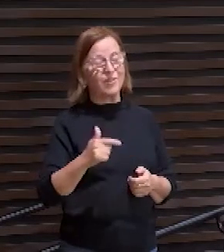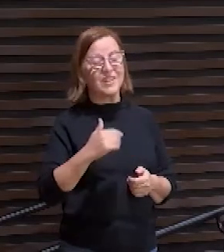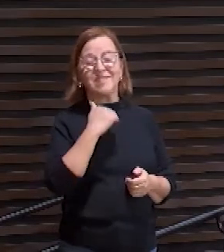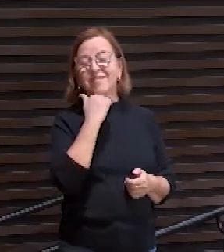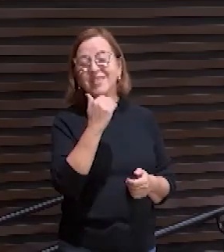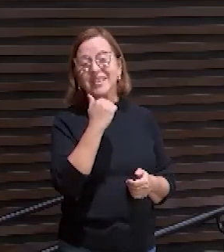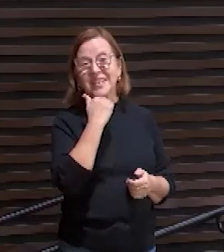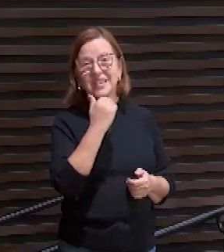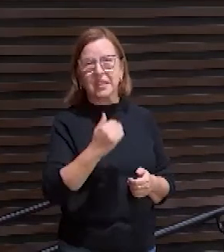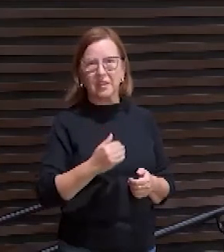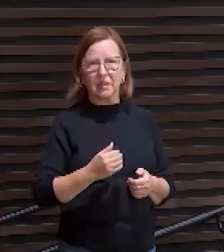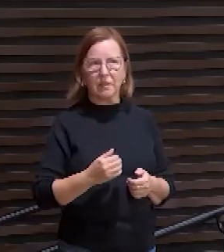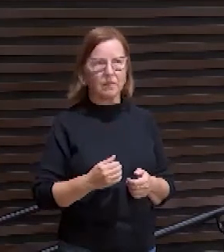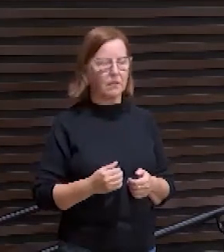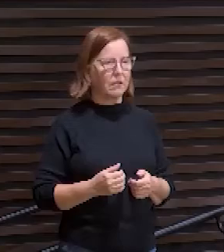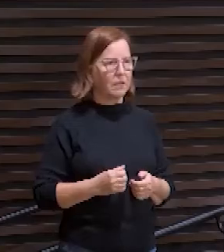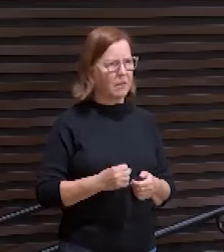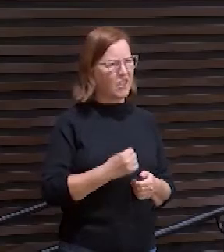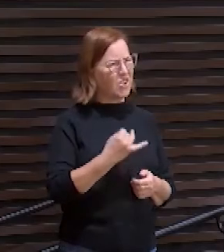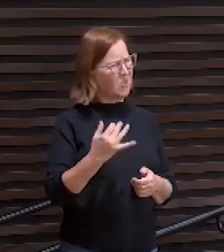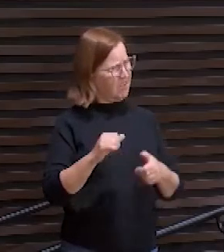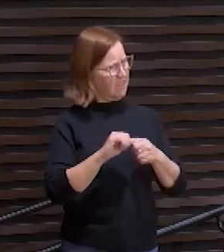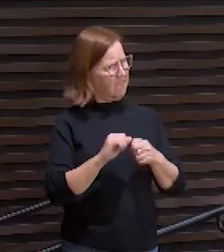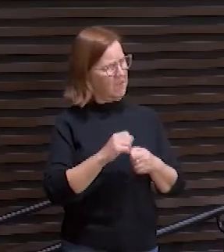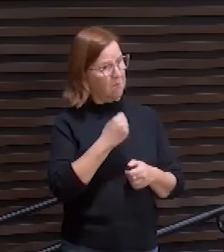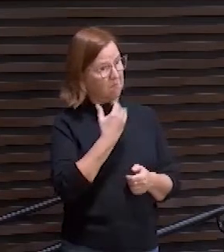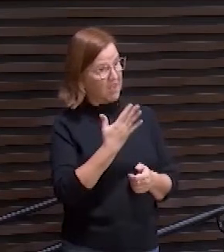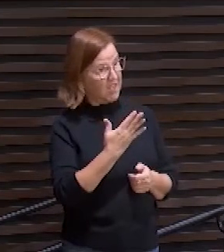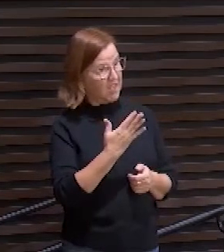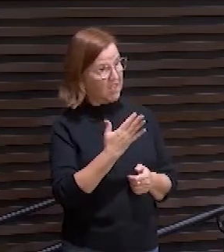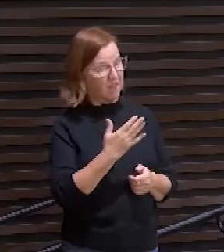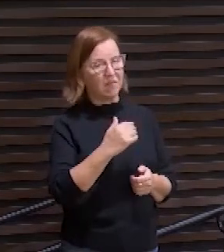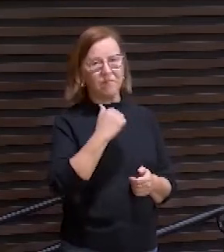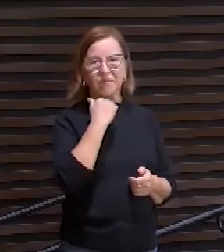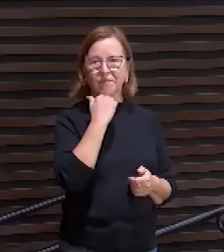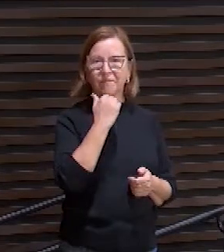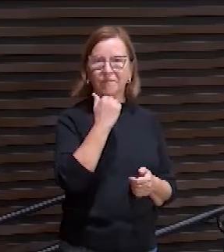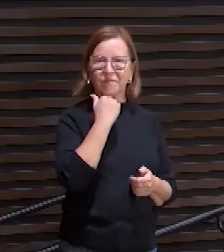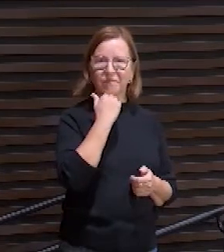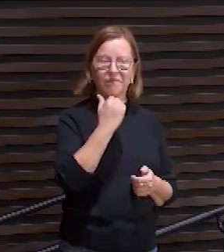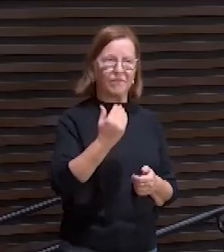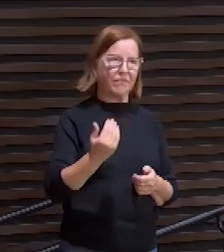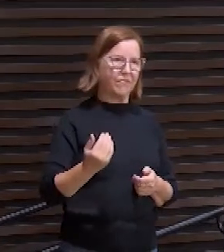sequer. Quantos fazem o bem? Nenhum sequer.